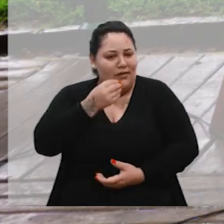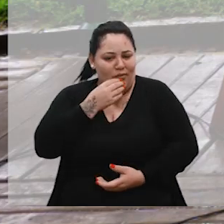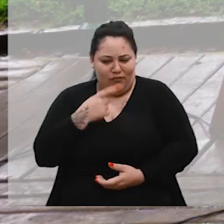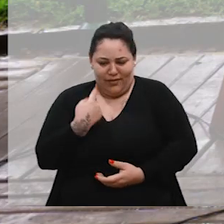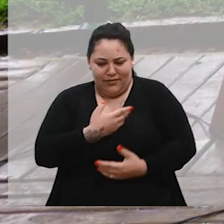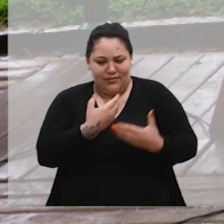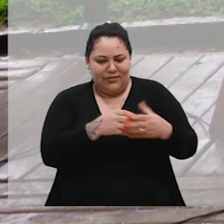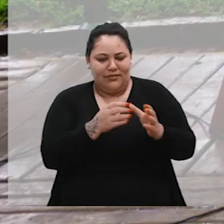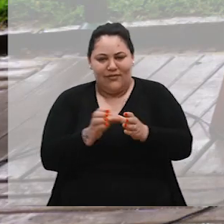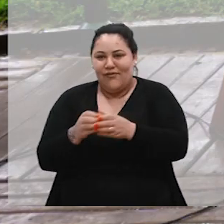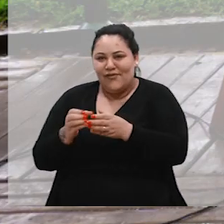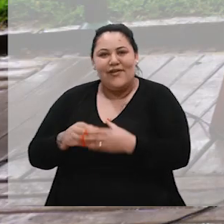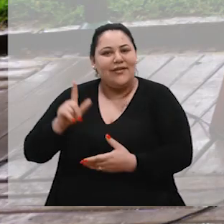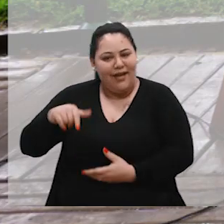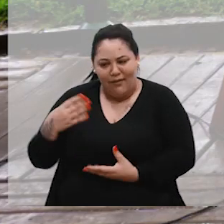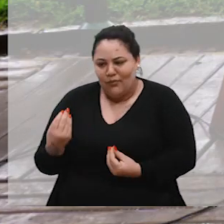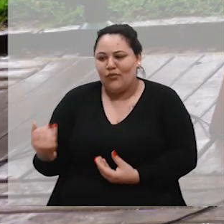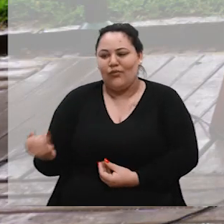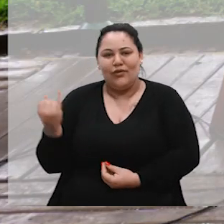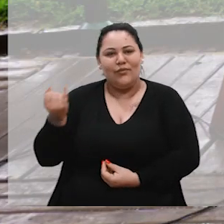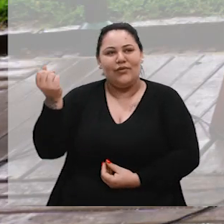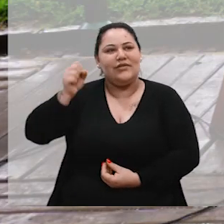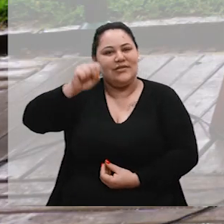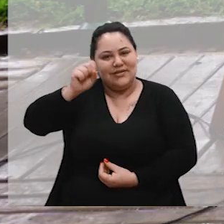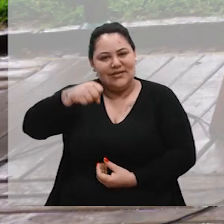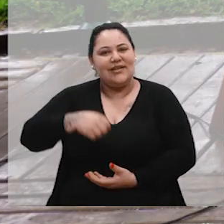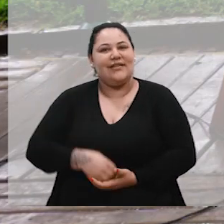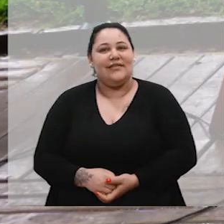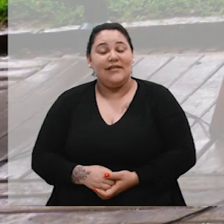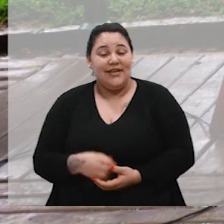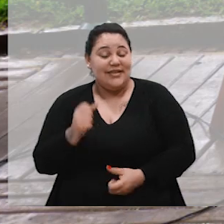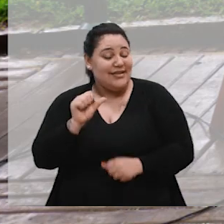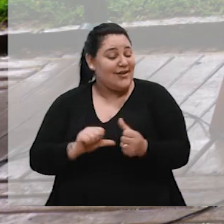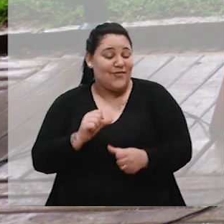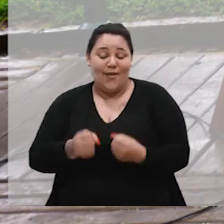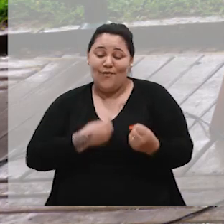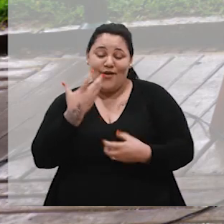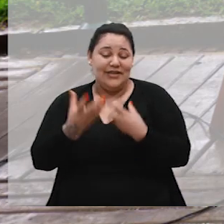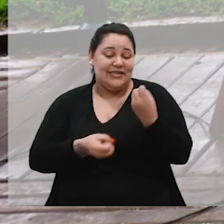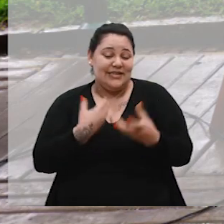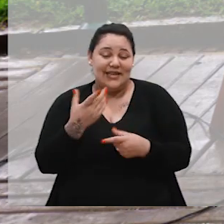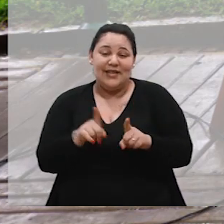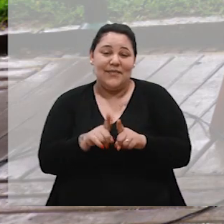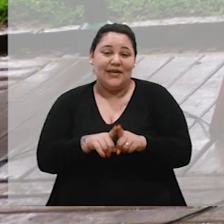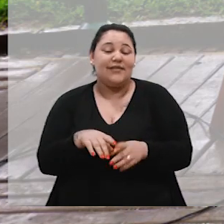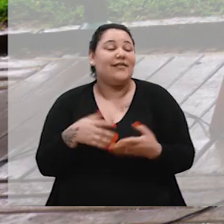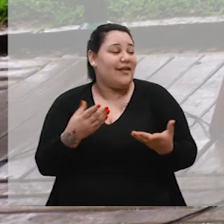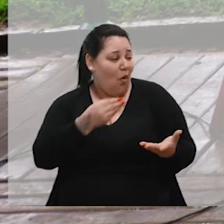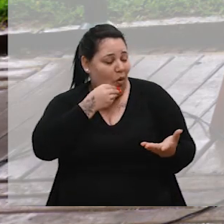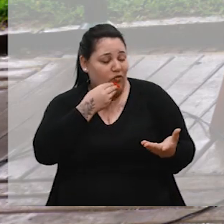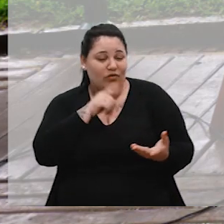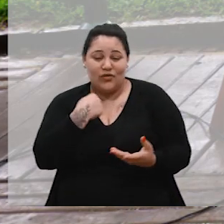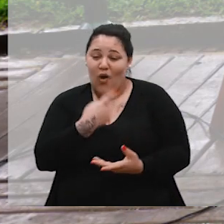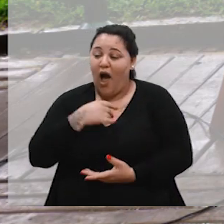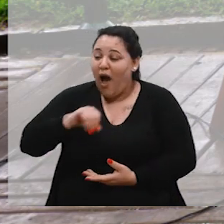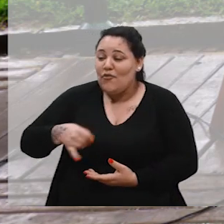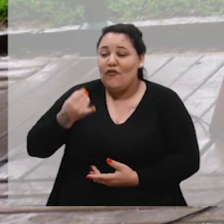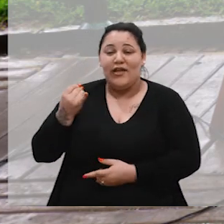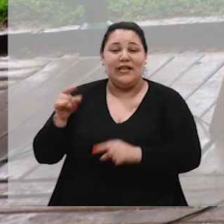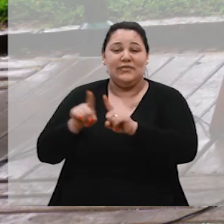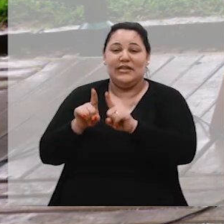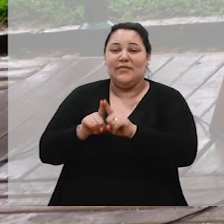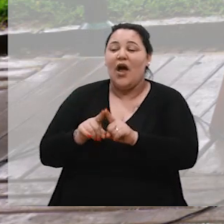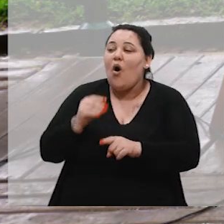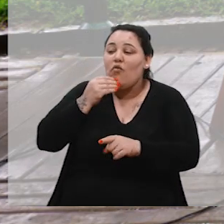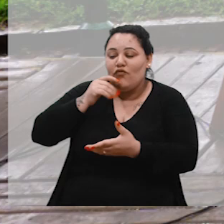são fundamentais. E a gente poetiza, né? Evidentemente. Né? Então, nós aproveitamos, né? Realmente, o escritor